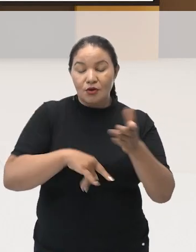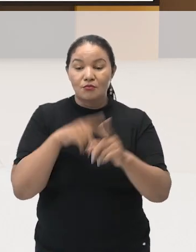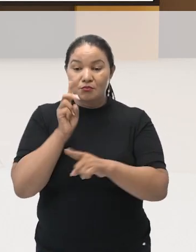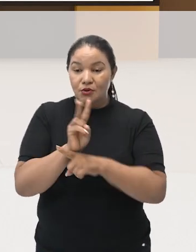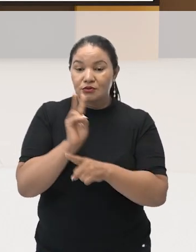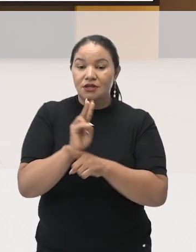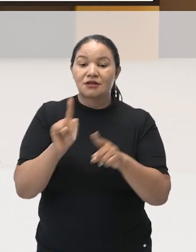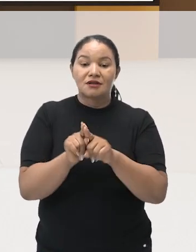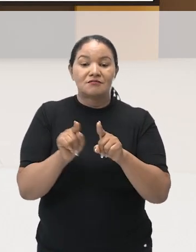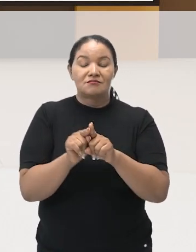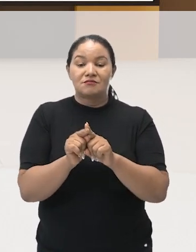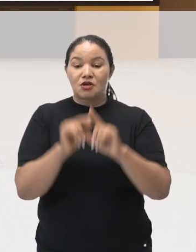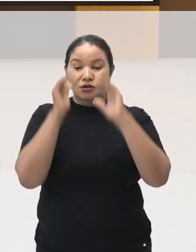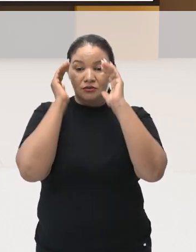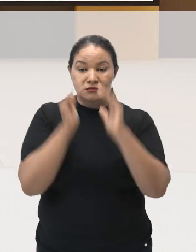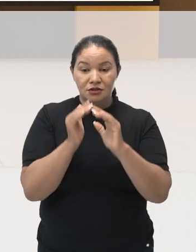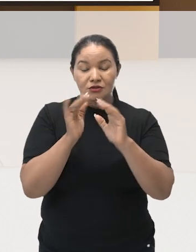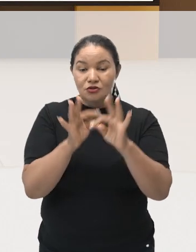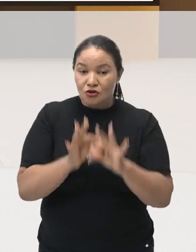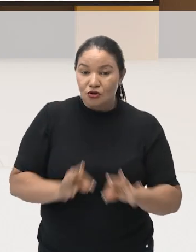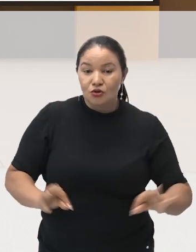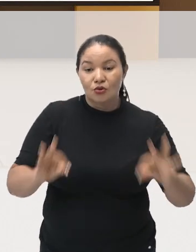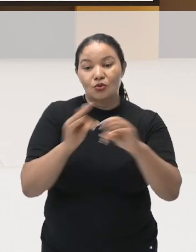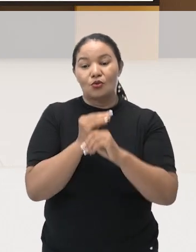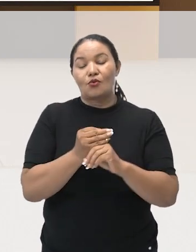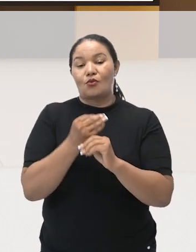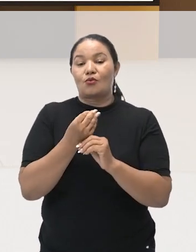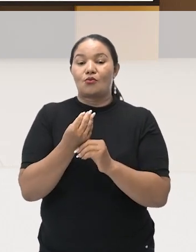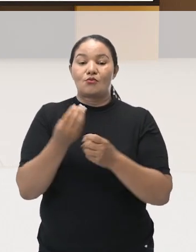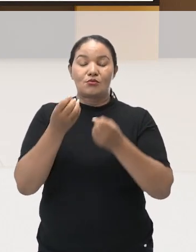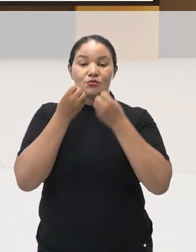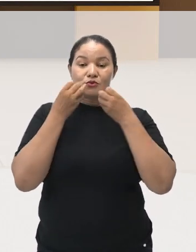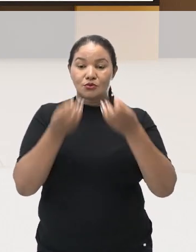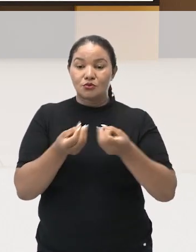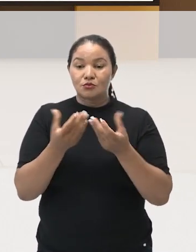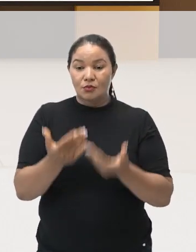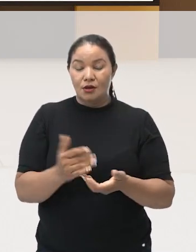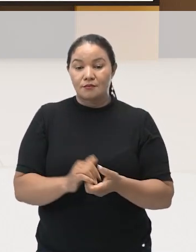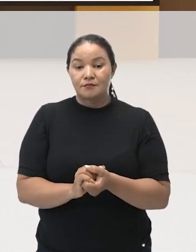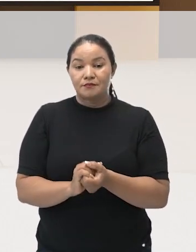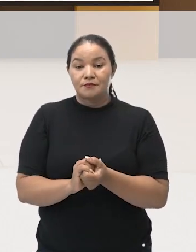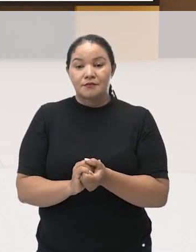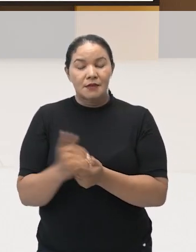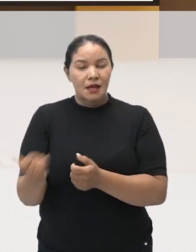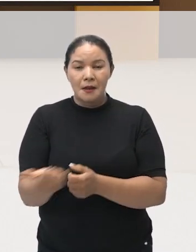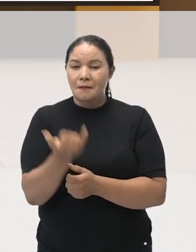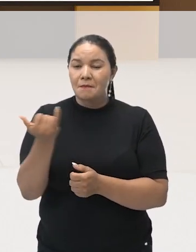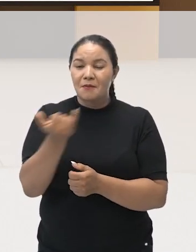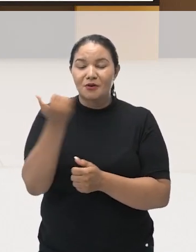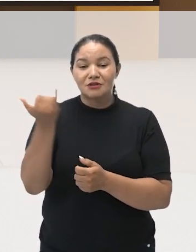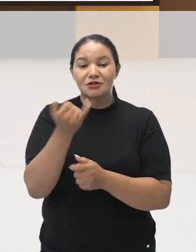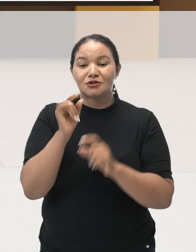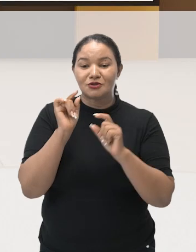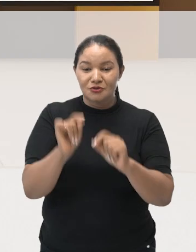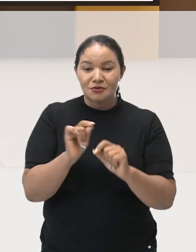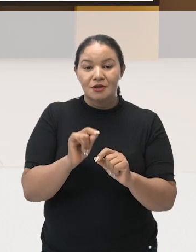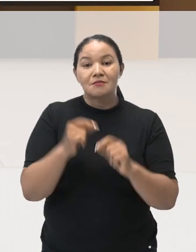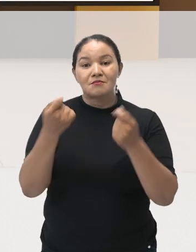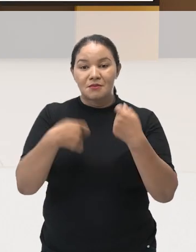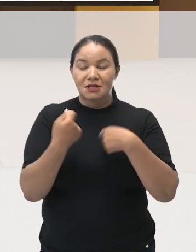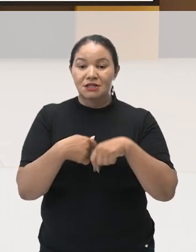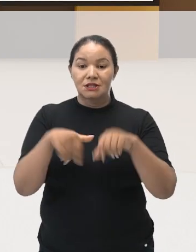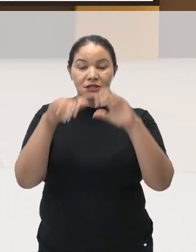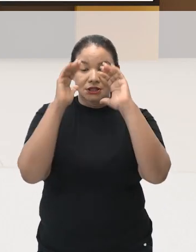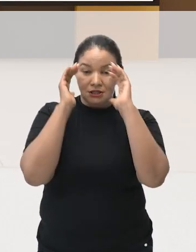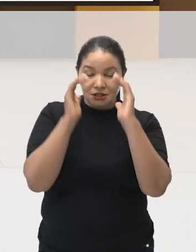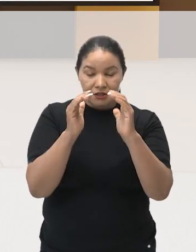fazer respeitar todos os seus bens. Importantíssimo, tá claro, fazer